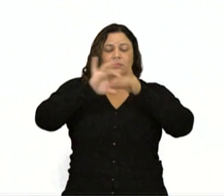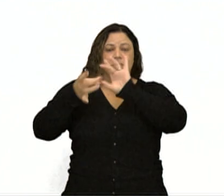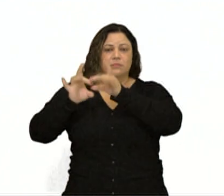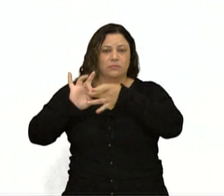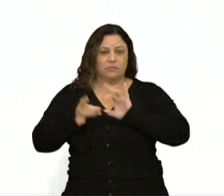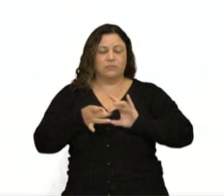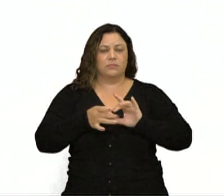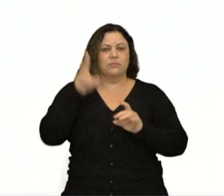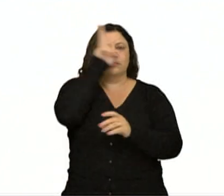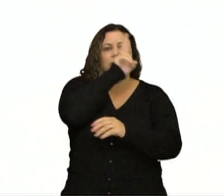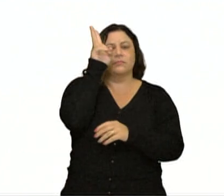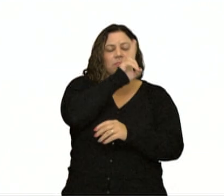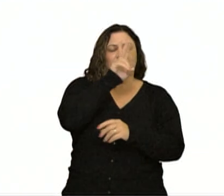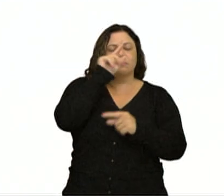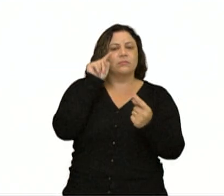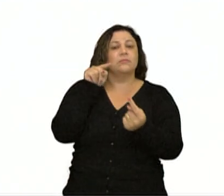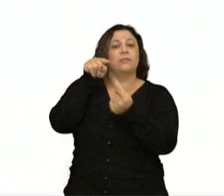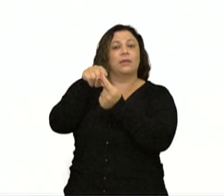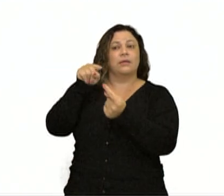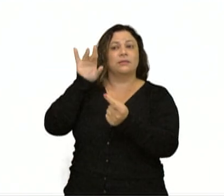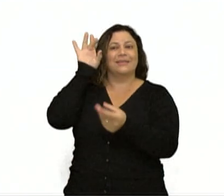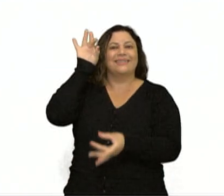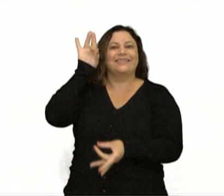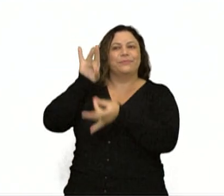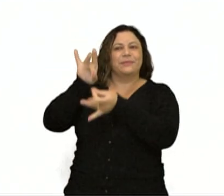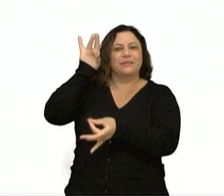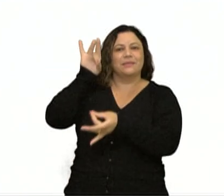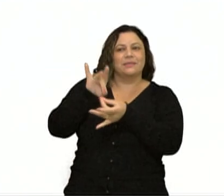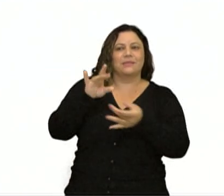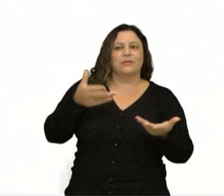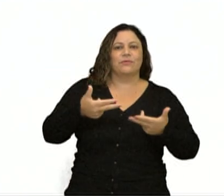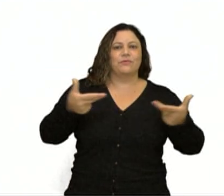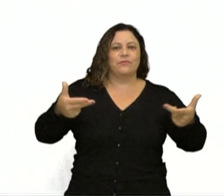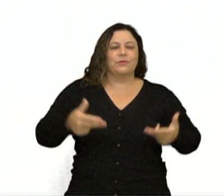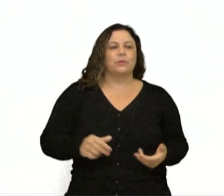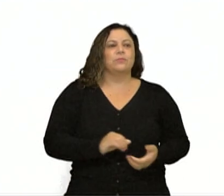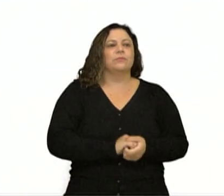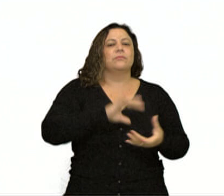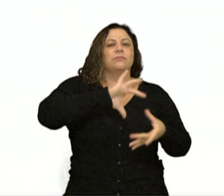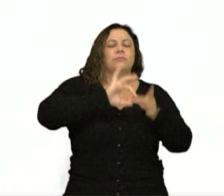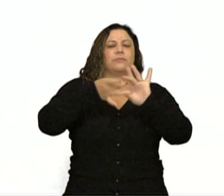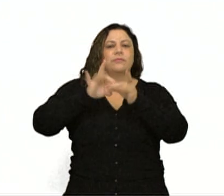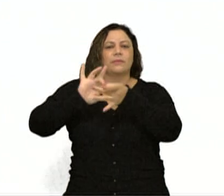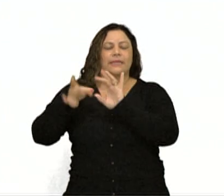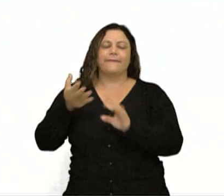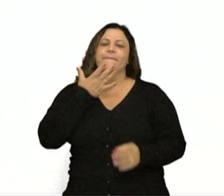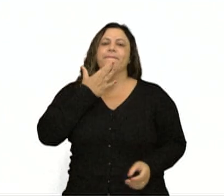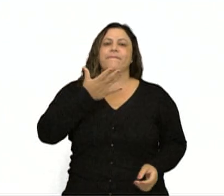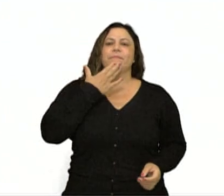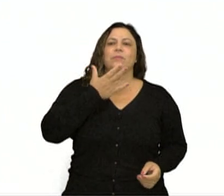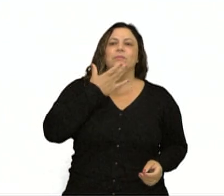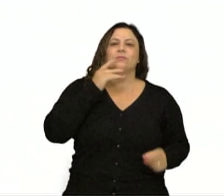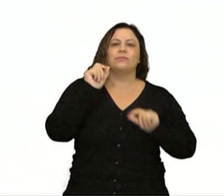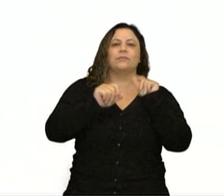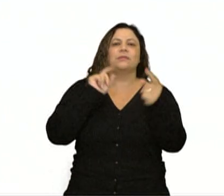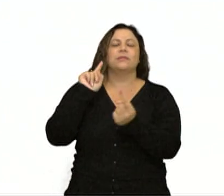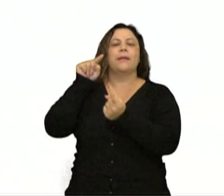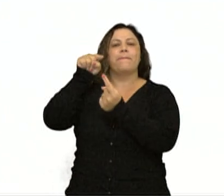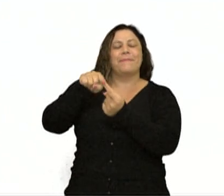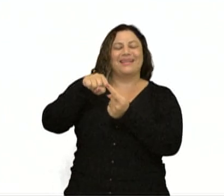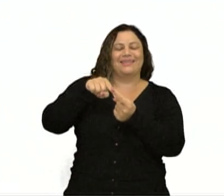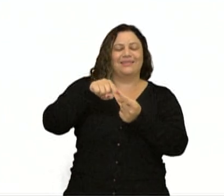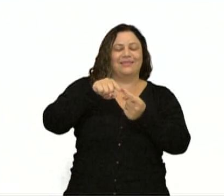Olimpíadas, mas ele lembra algo especificamente. Veja só, os arcos e suas cores representam os